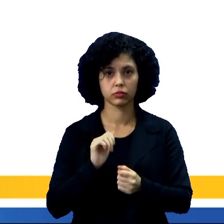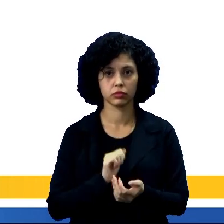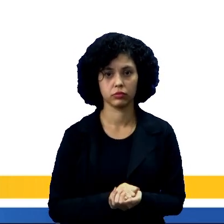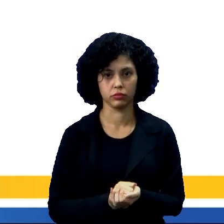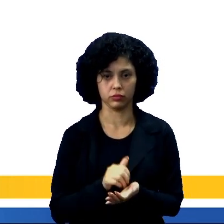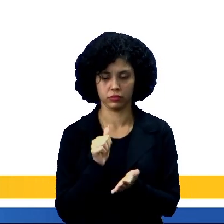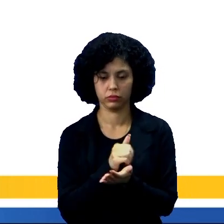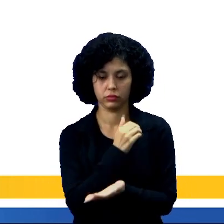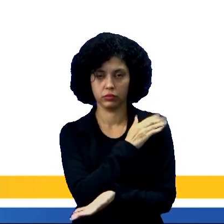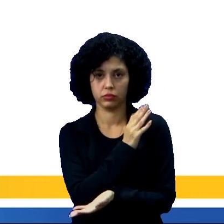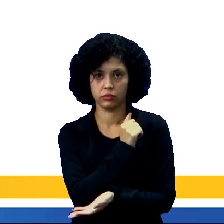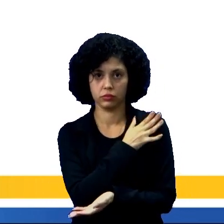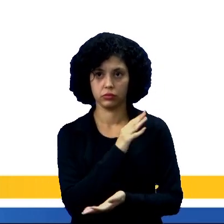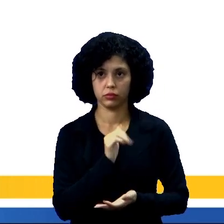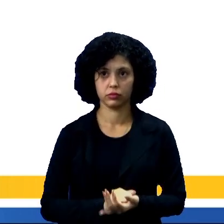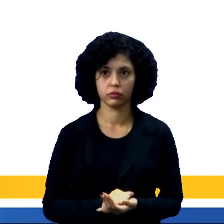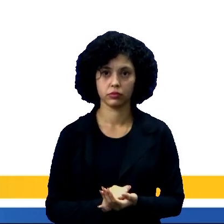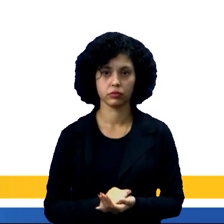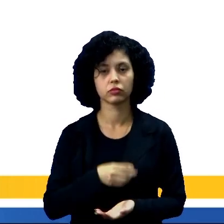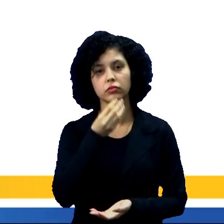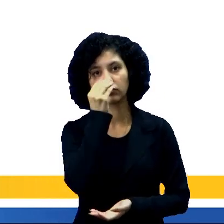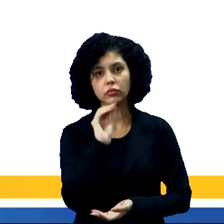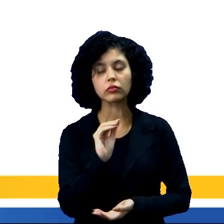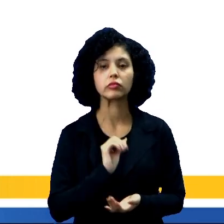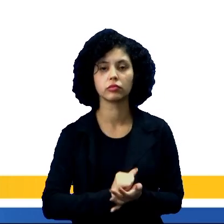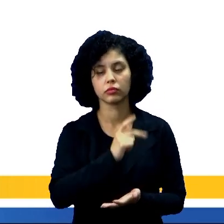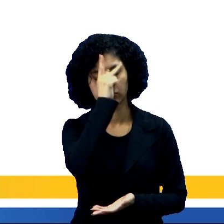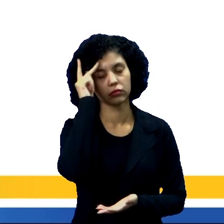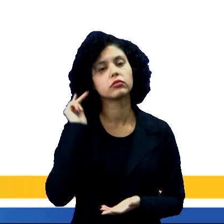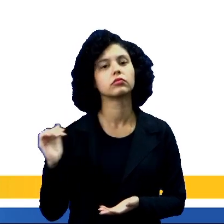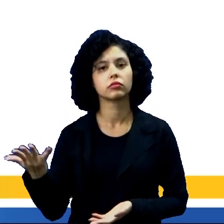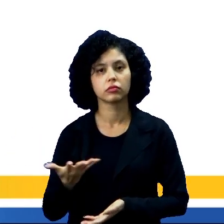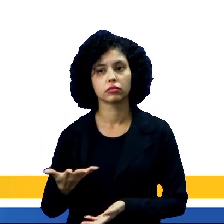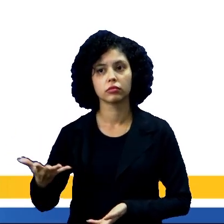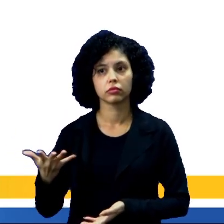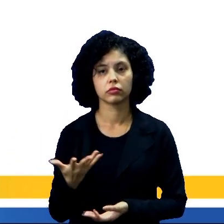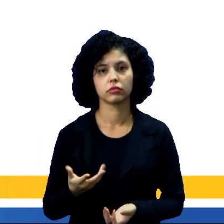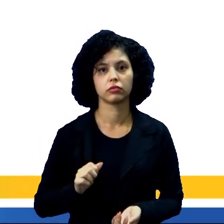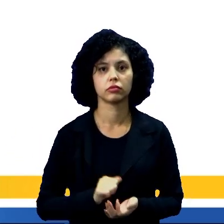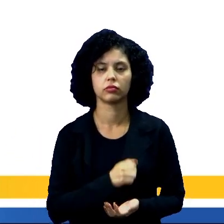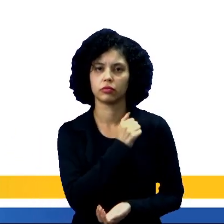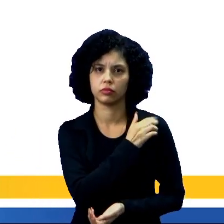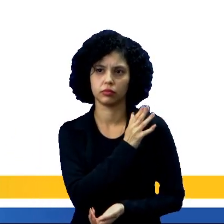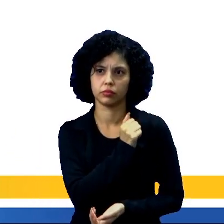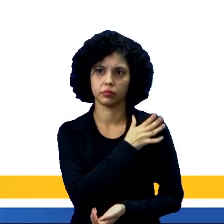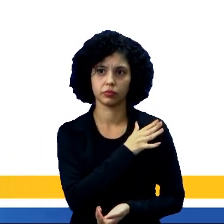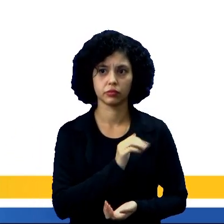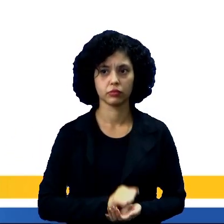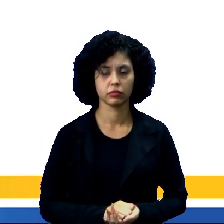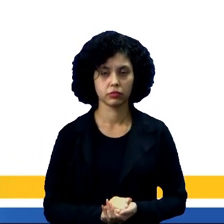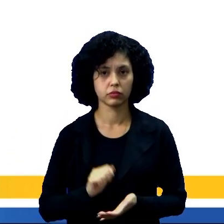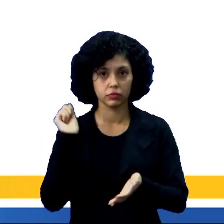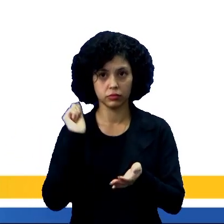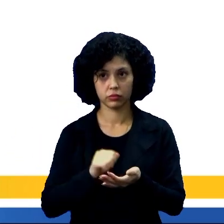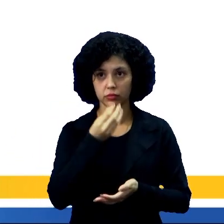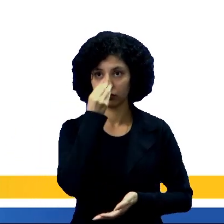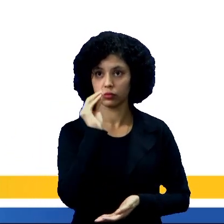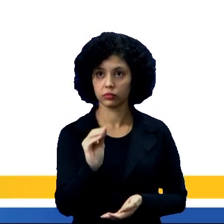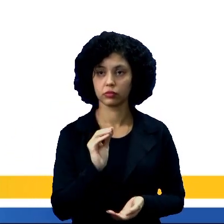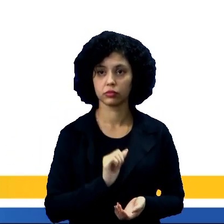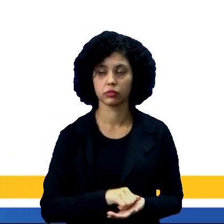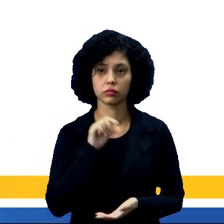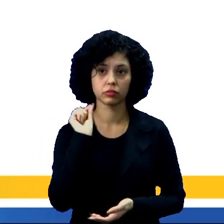que exclui, separa e inferioriza pessoas, tendo como base ideias preconceituosas. Discriminar